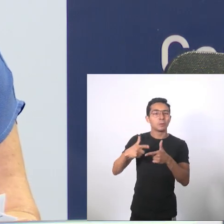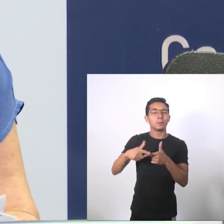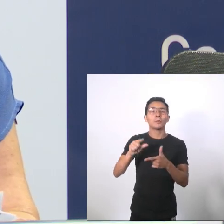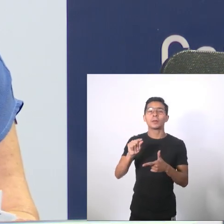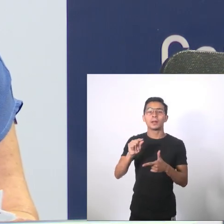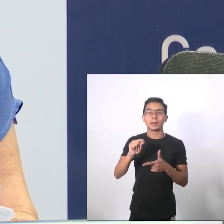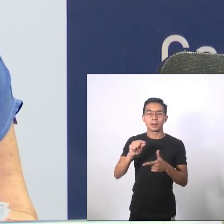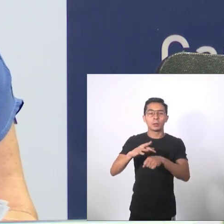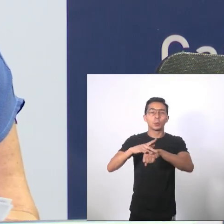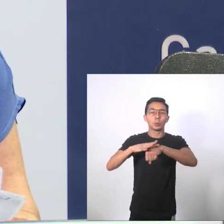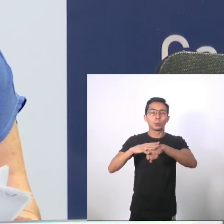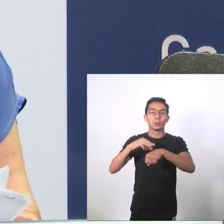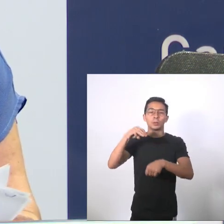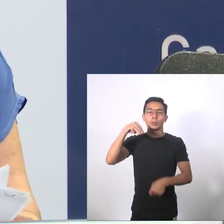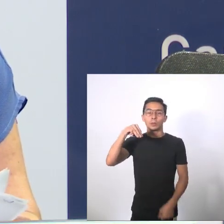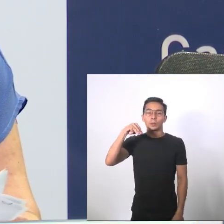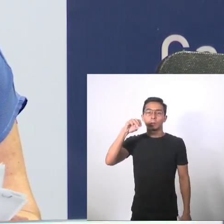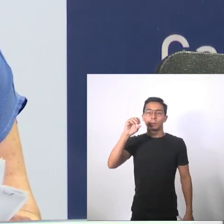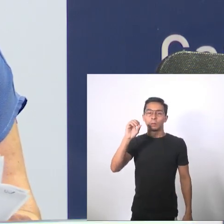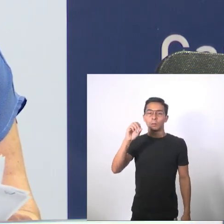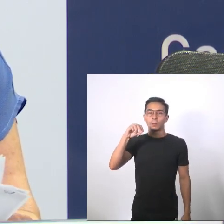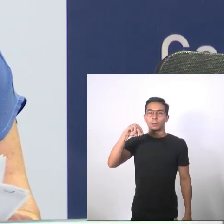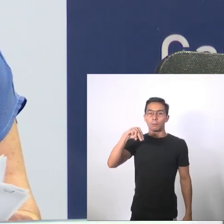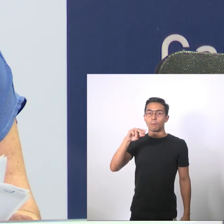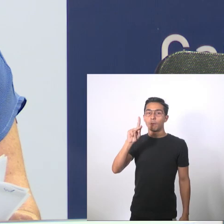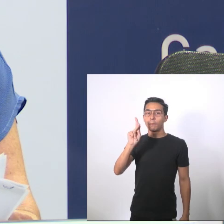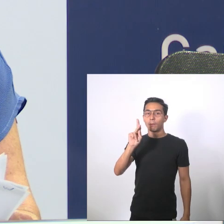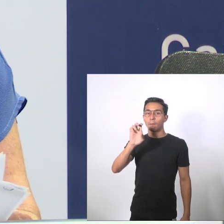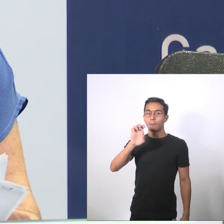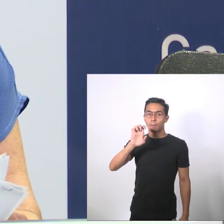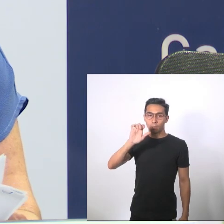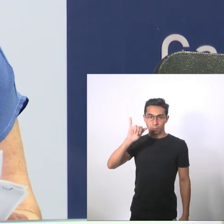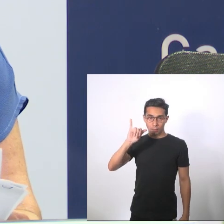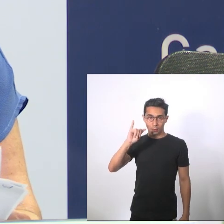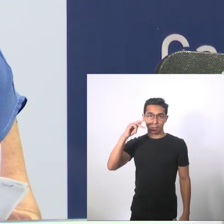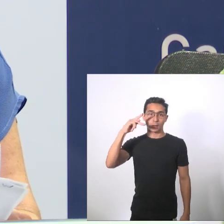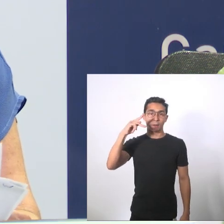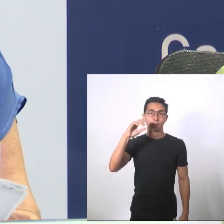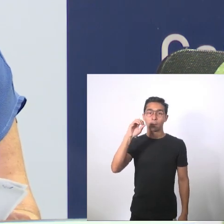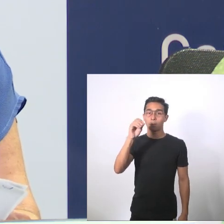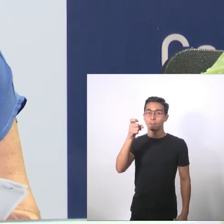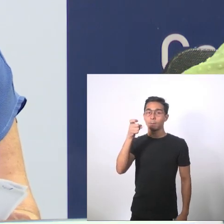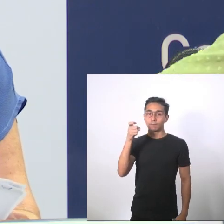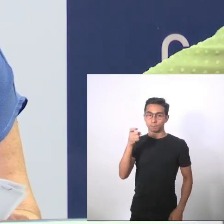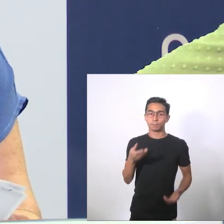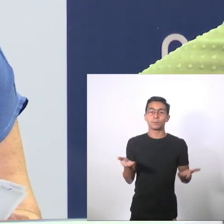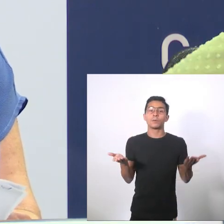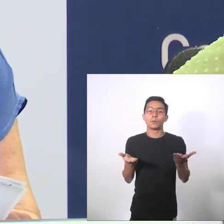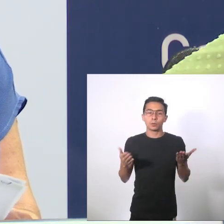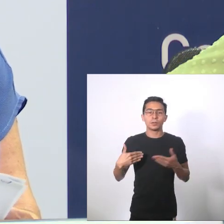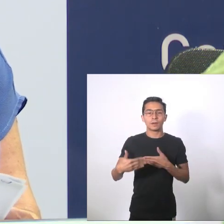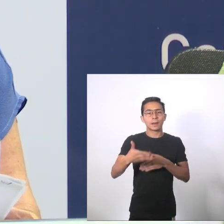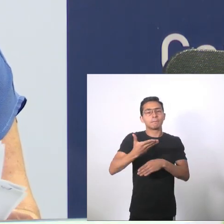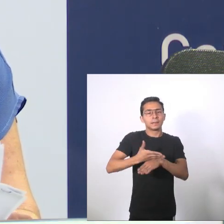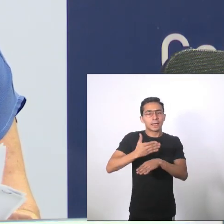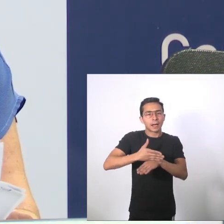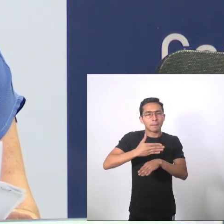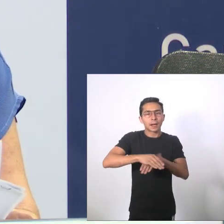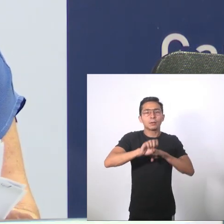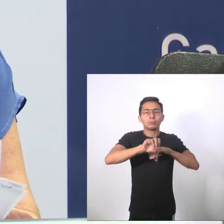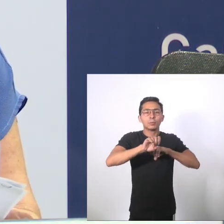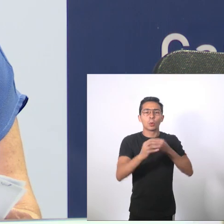da Monkeypox. Estamos aqui hoje para um treinamento sobre os aspectos epidemiológicos, o